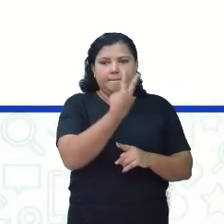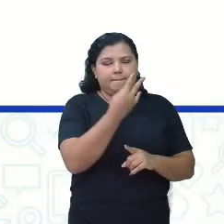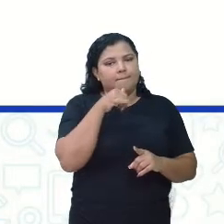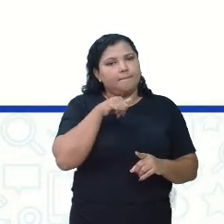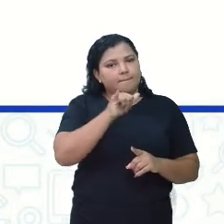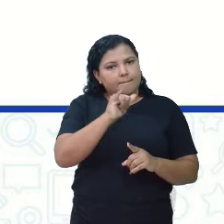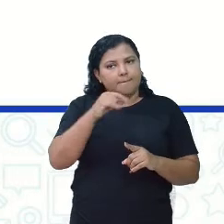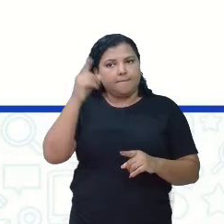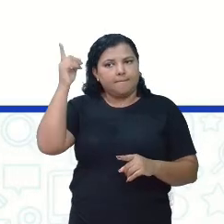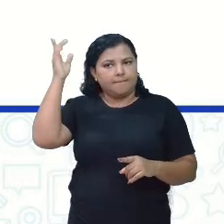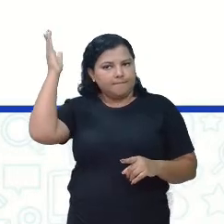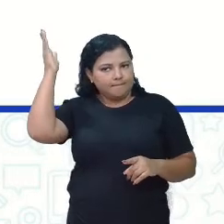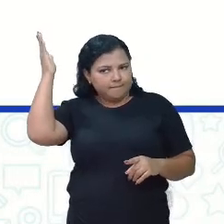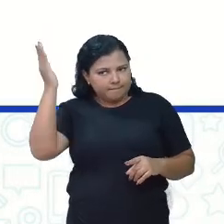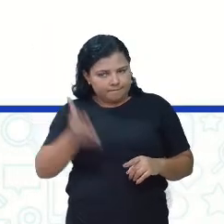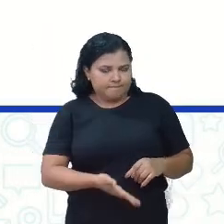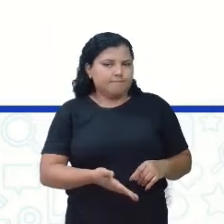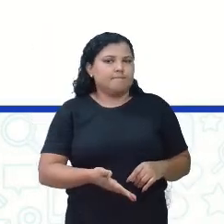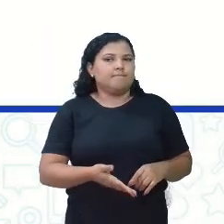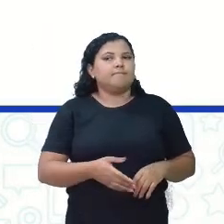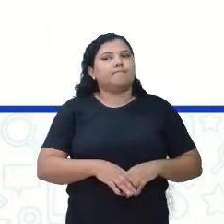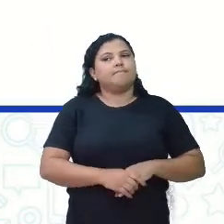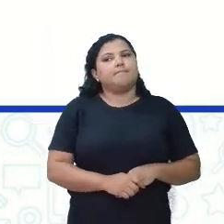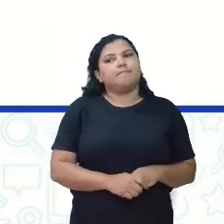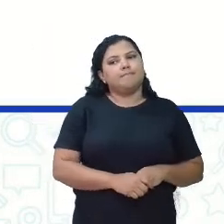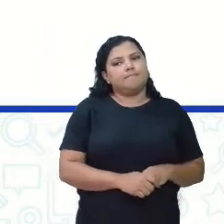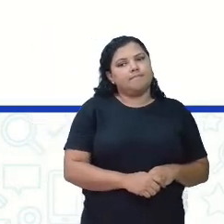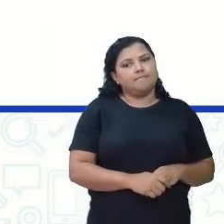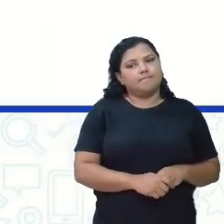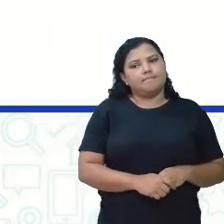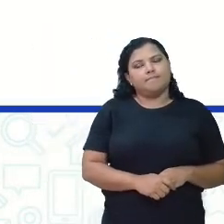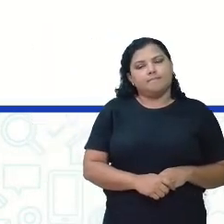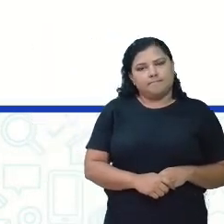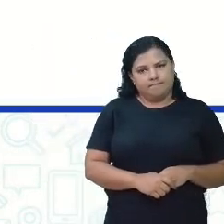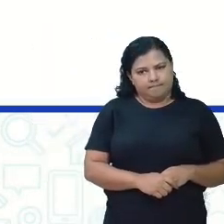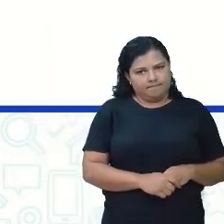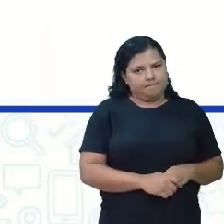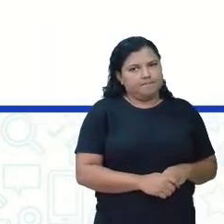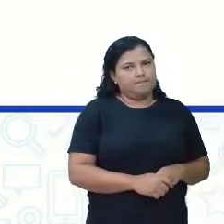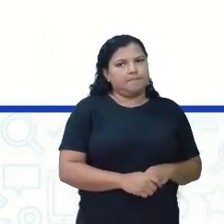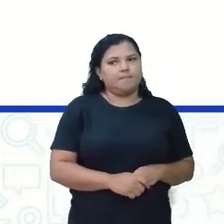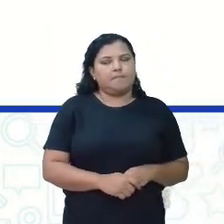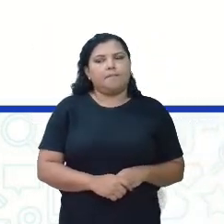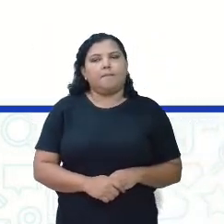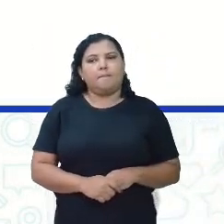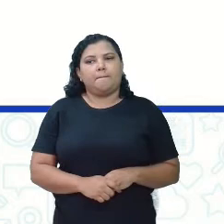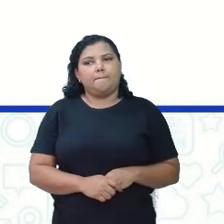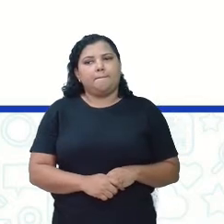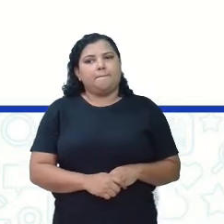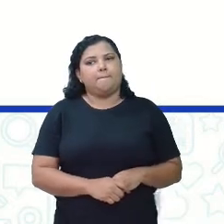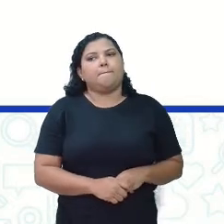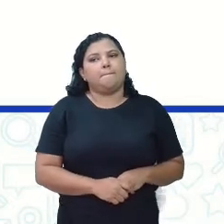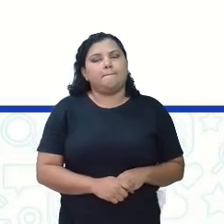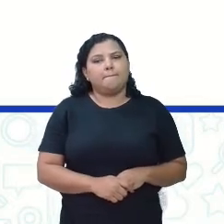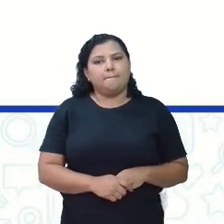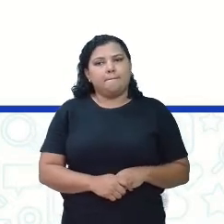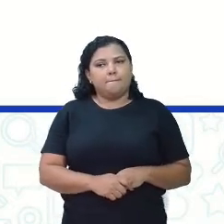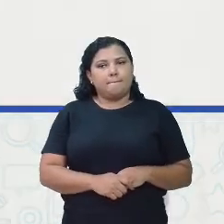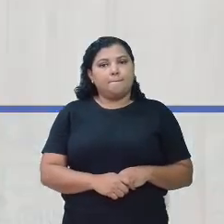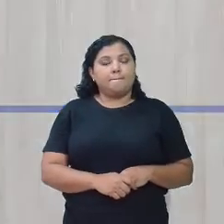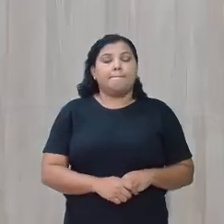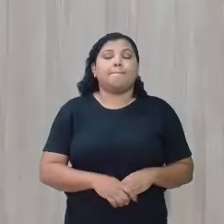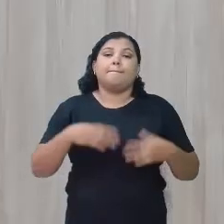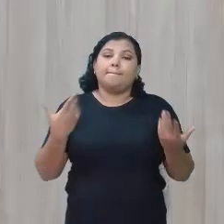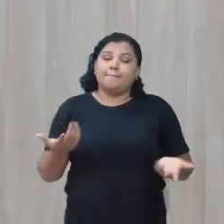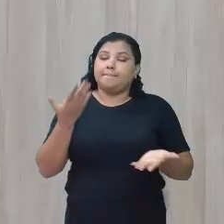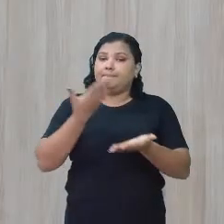os w's aí, ó, como eles são simétricos, a gente fez o que? A eliminação, certo? Então, na aula de